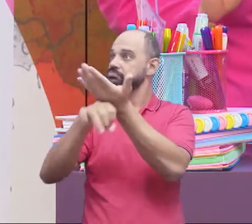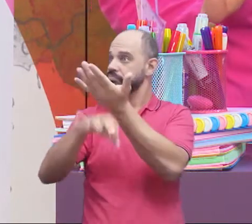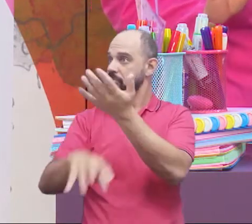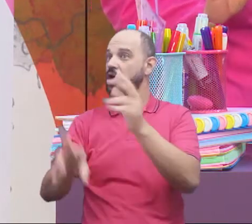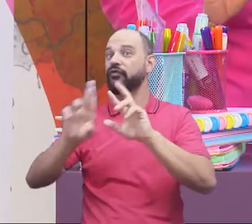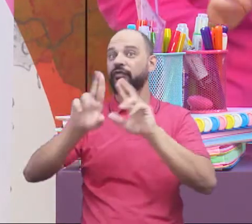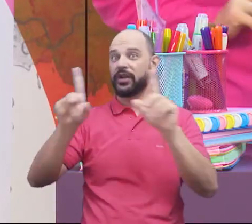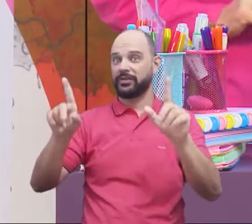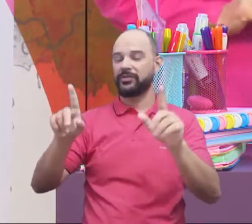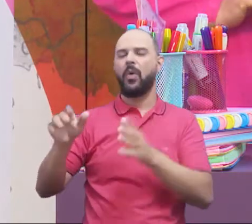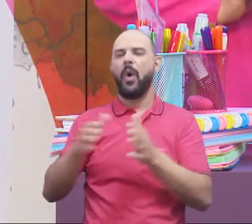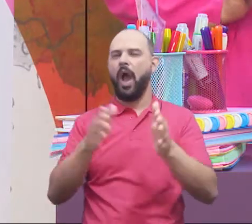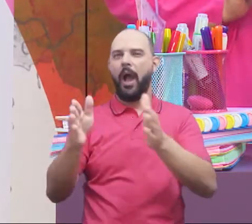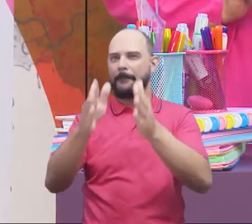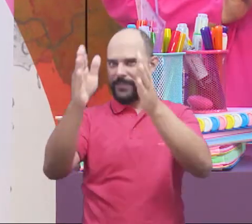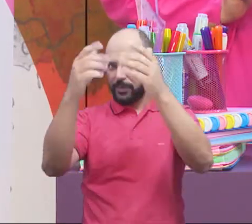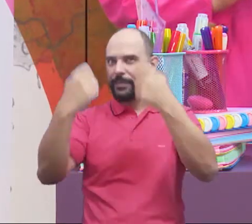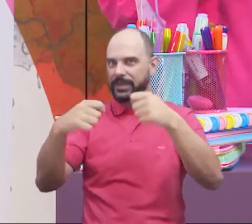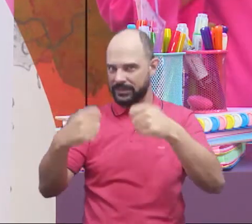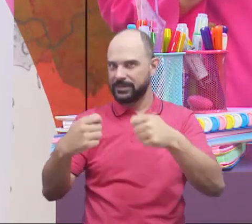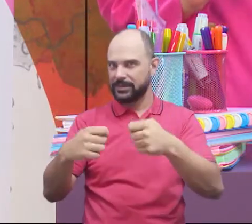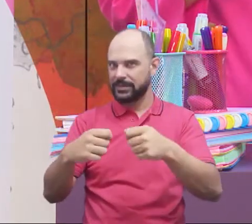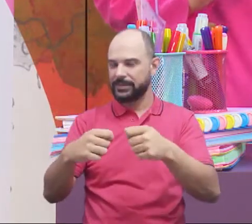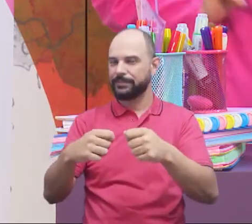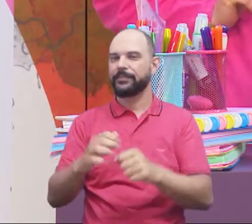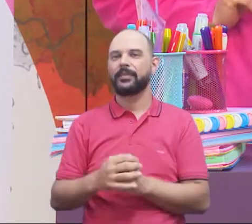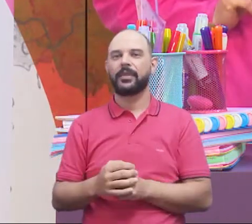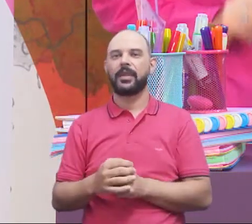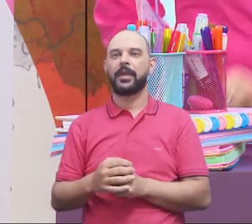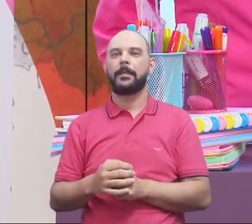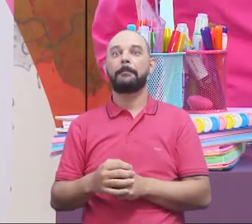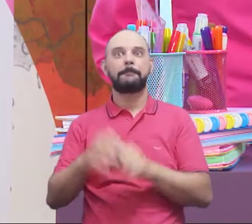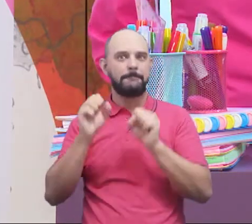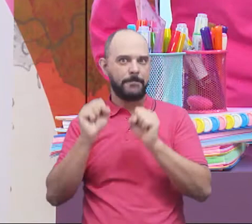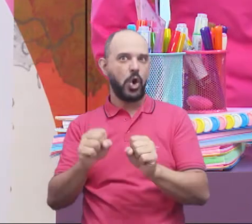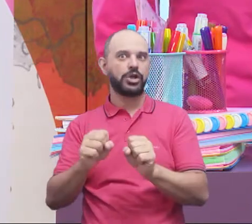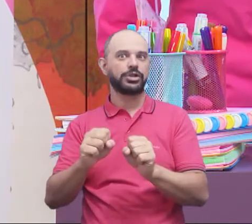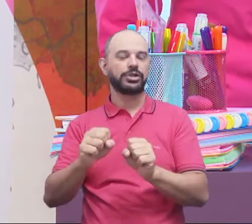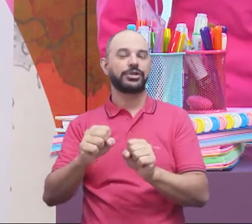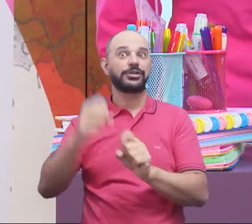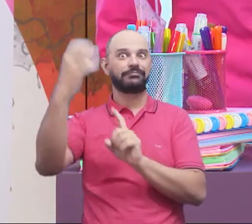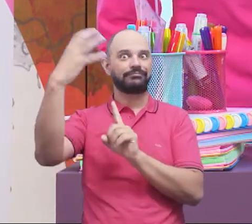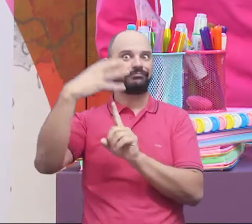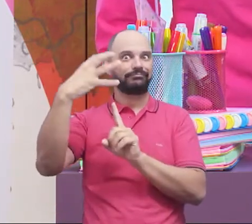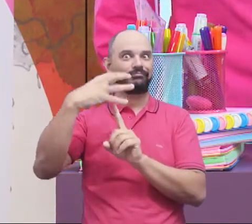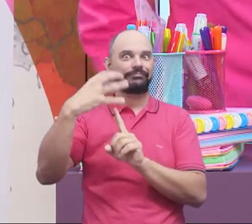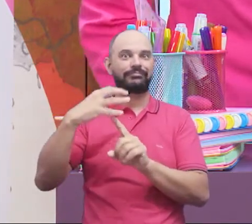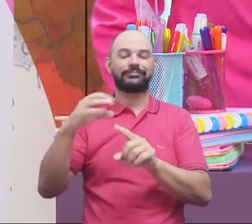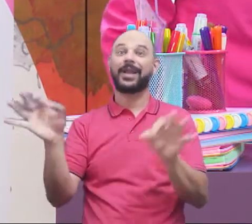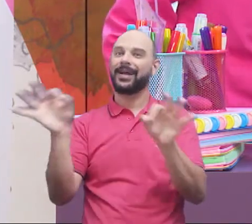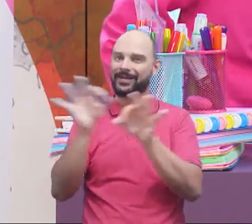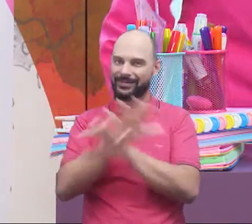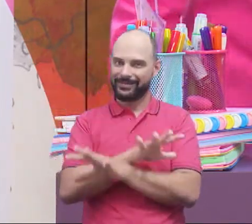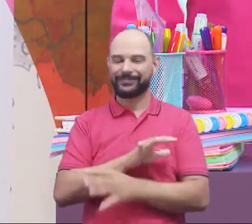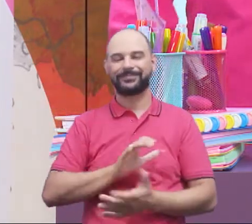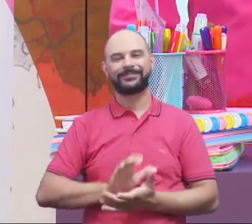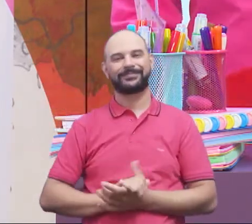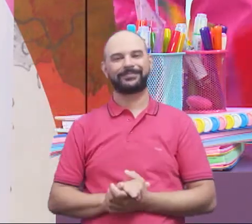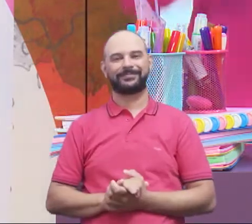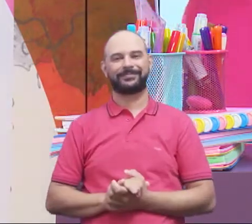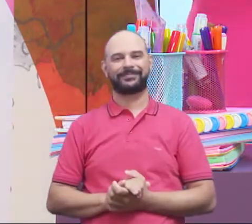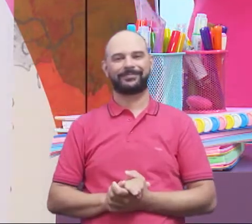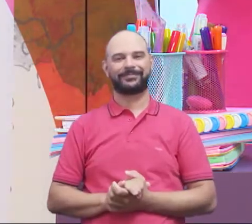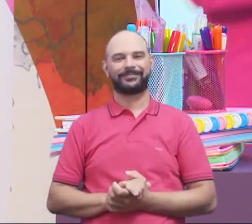fazer toda a diferença. Vamos fazer o nosso caminhozinho de água também? Acho que a gente pode se inspirar.